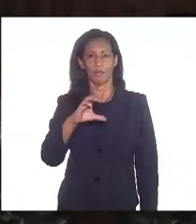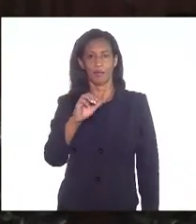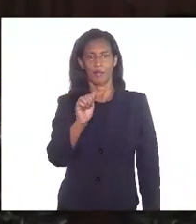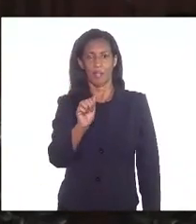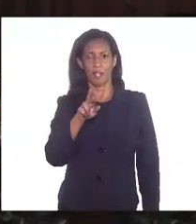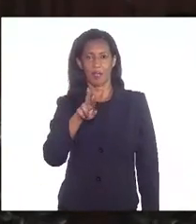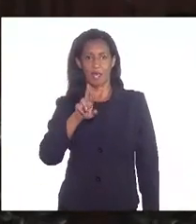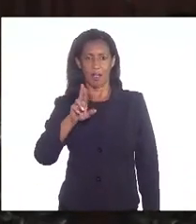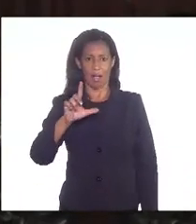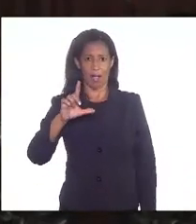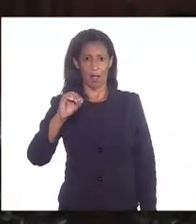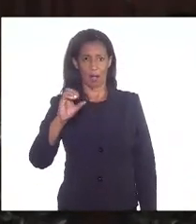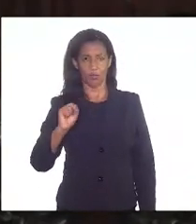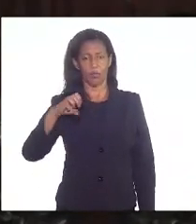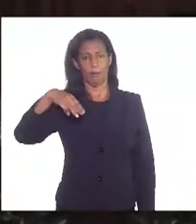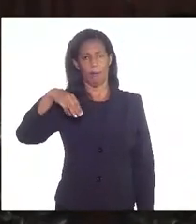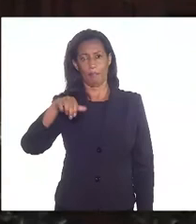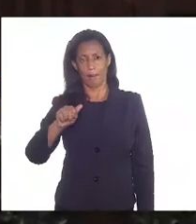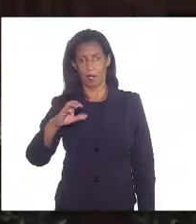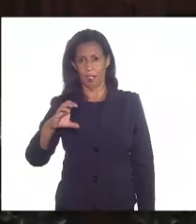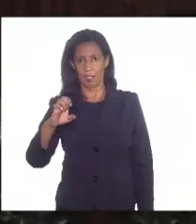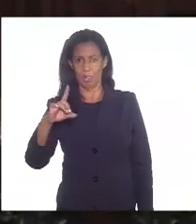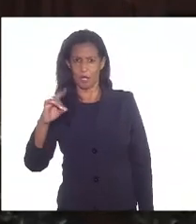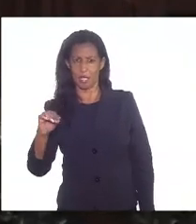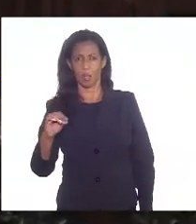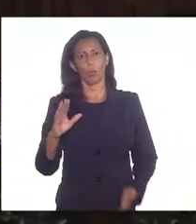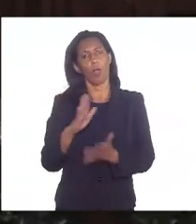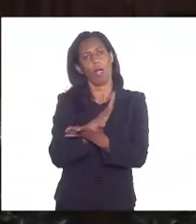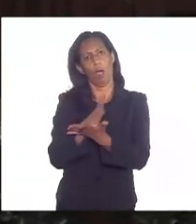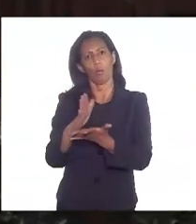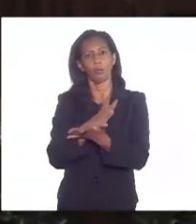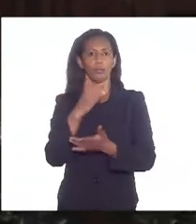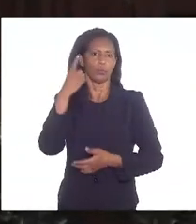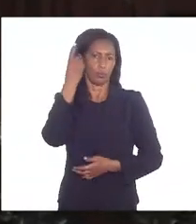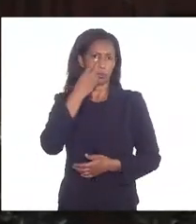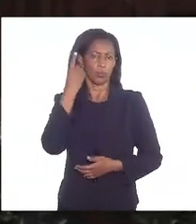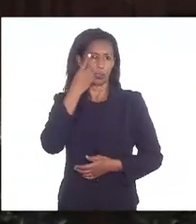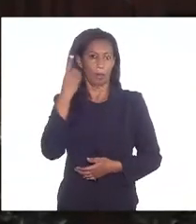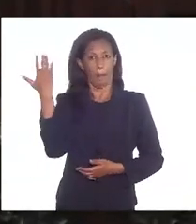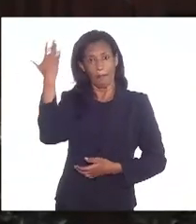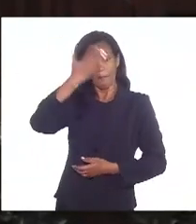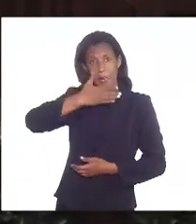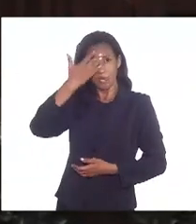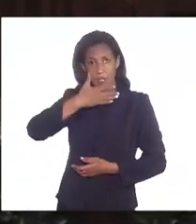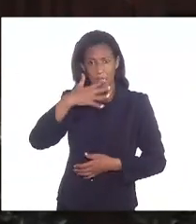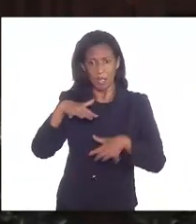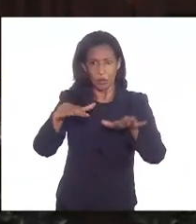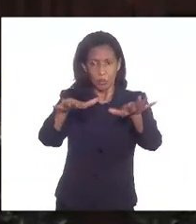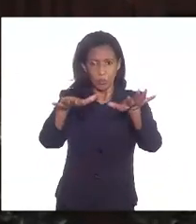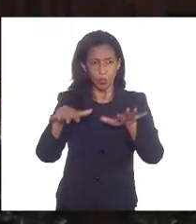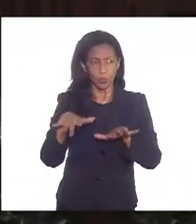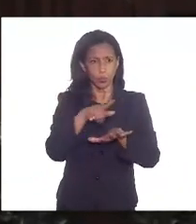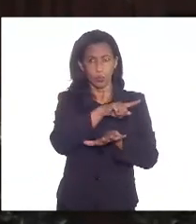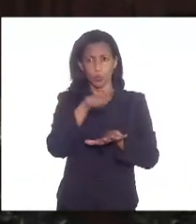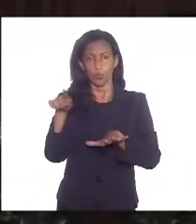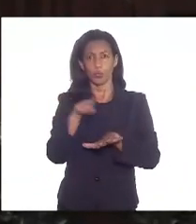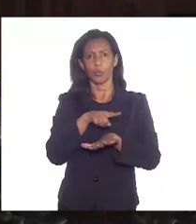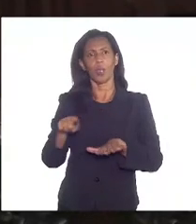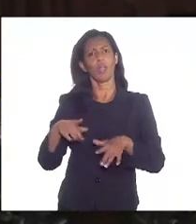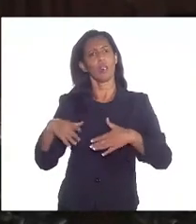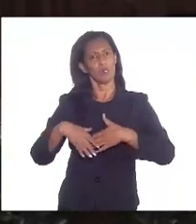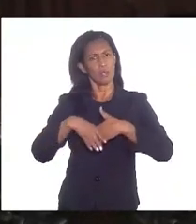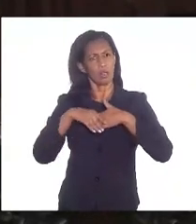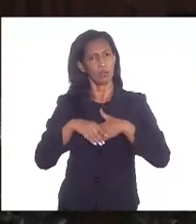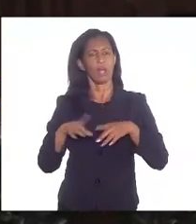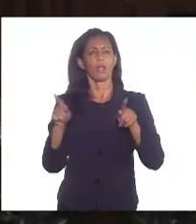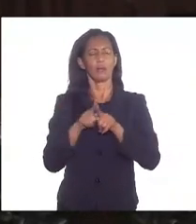Carlos Macedo, que são alguns dos deputados aqui presentes em plenário. E saudar a todos aqueles